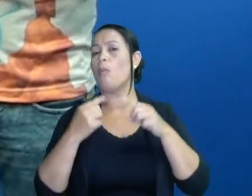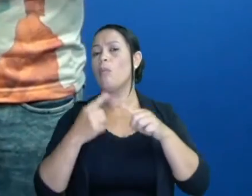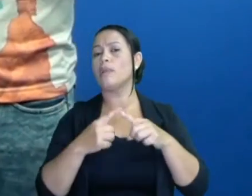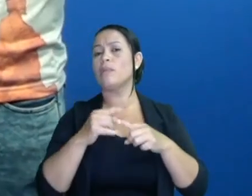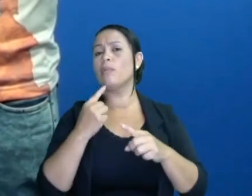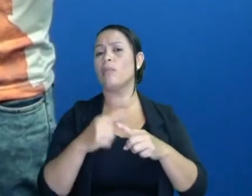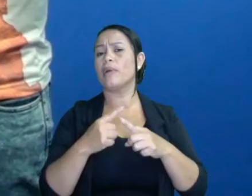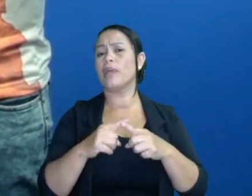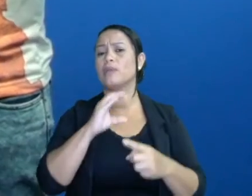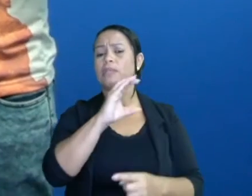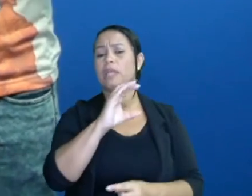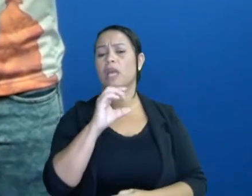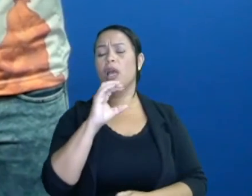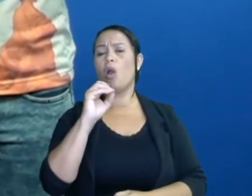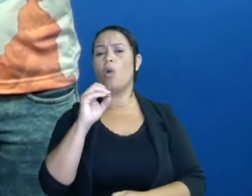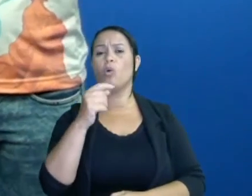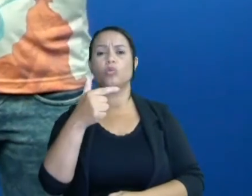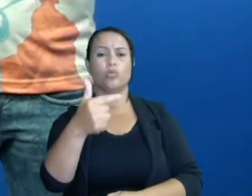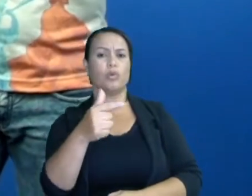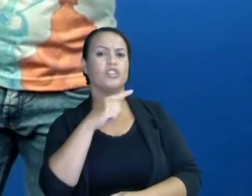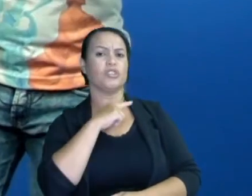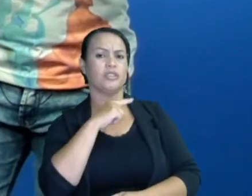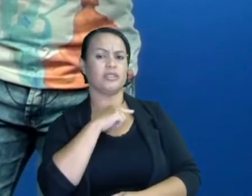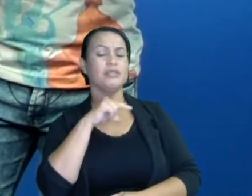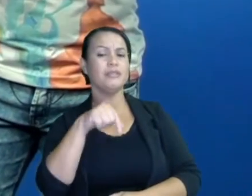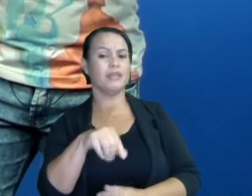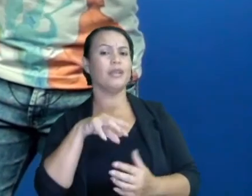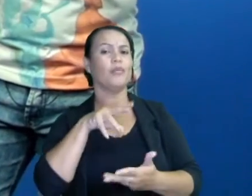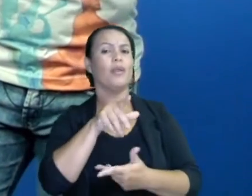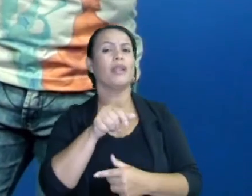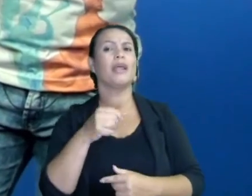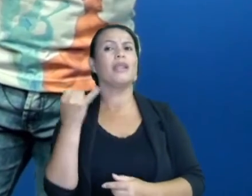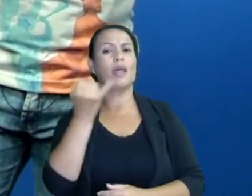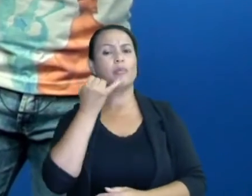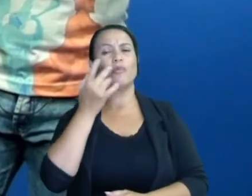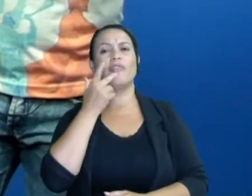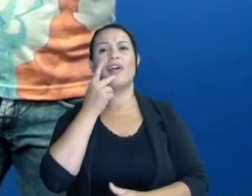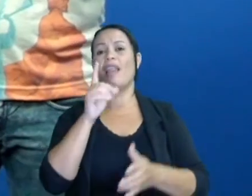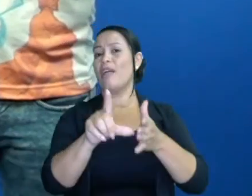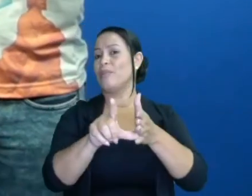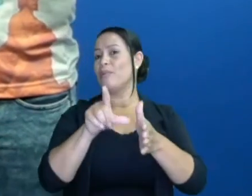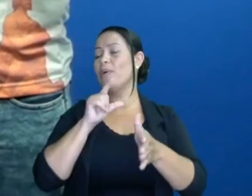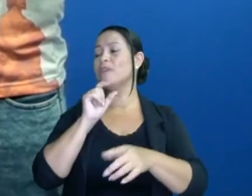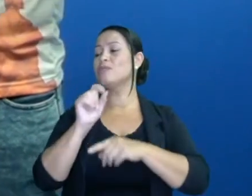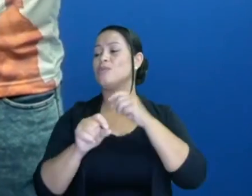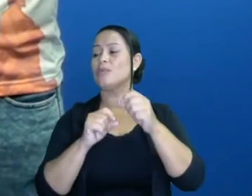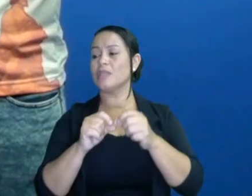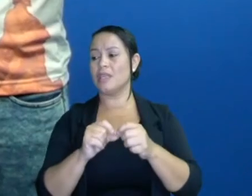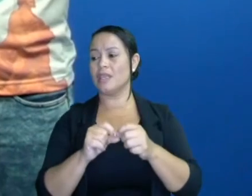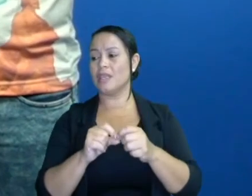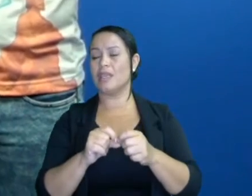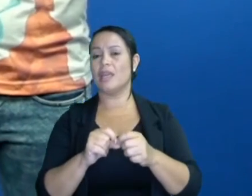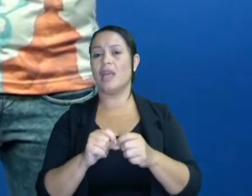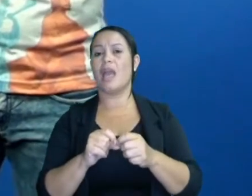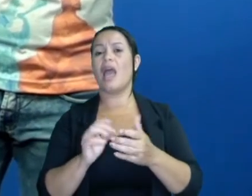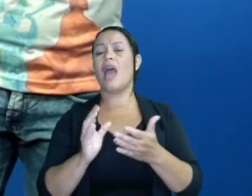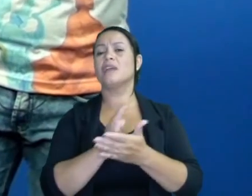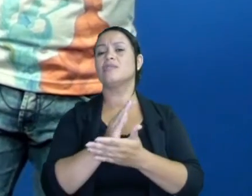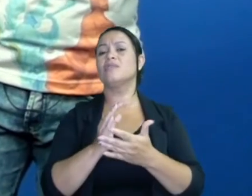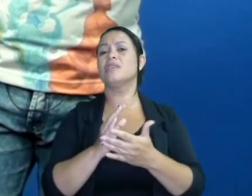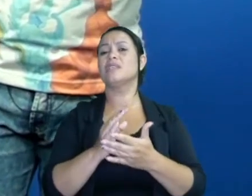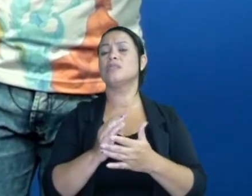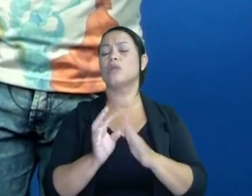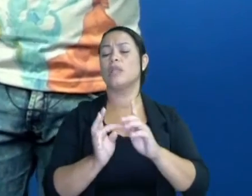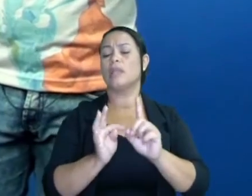naturalmente no nosso planeta e ele é importante, como foi falado na outra aula, no efeito estufa, na manutenção, na